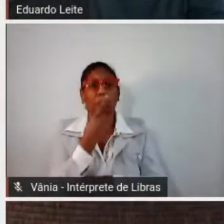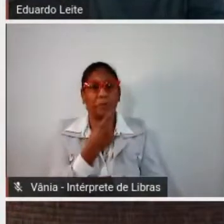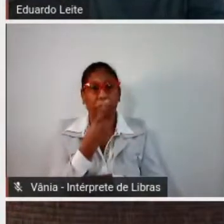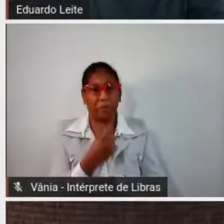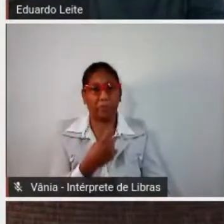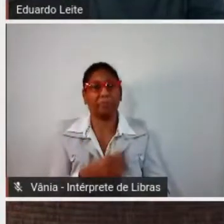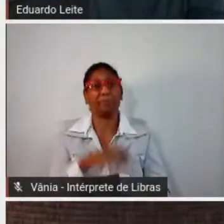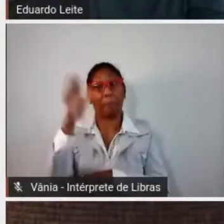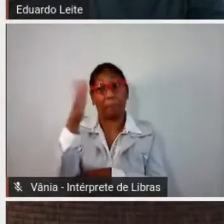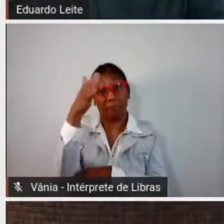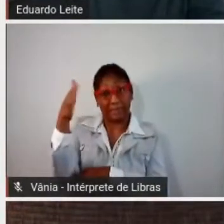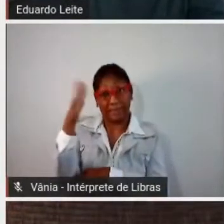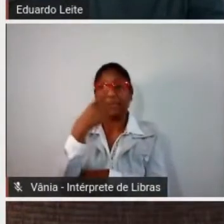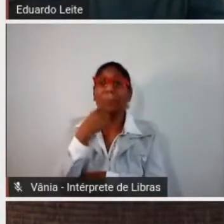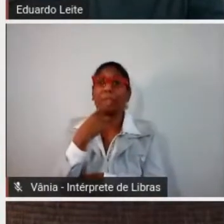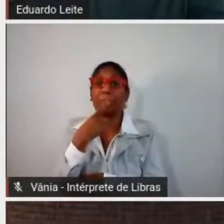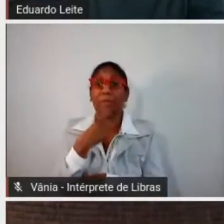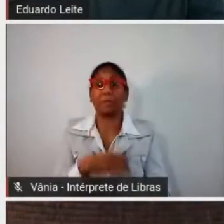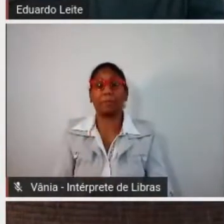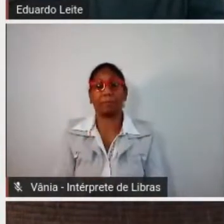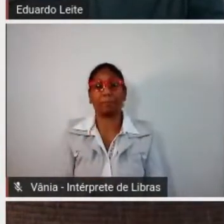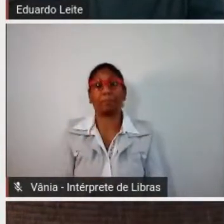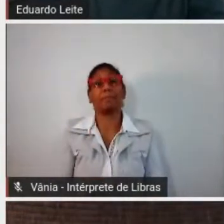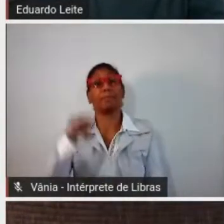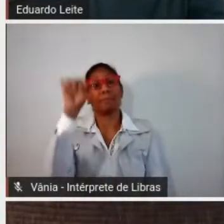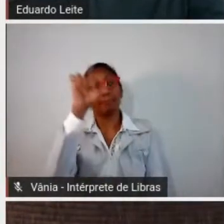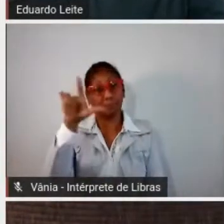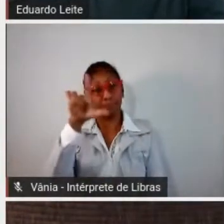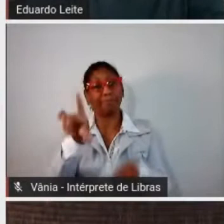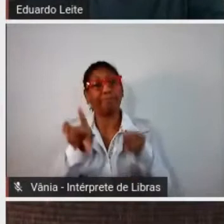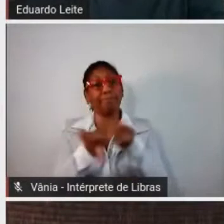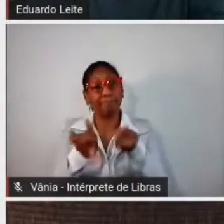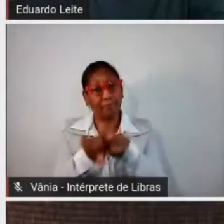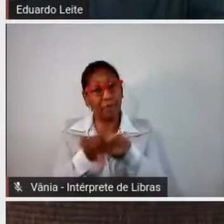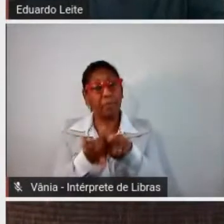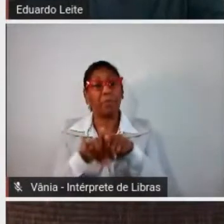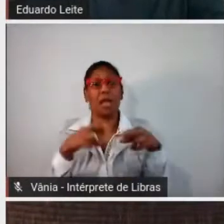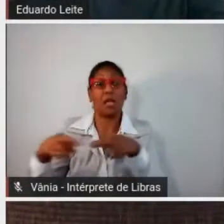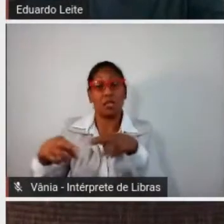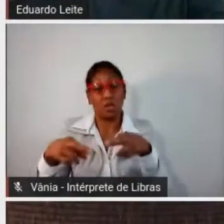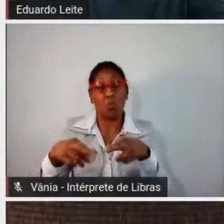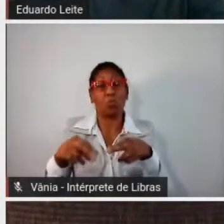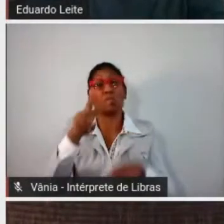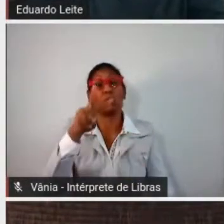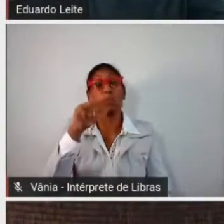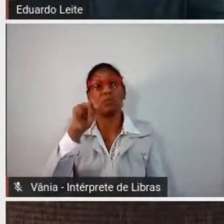na bandeira vermelha. Lajeado, também inserida nesse contexto da região dos vales, onde houve um aumento da